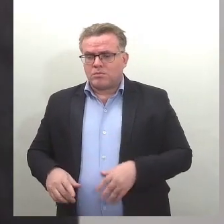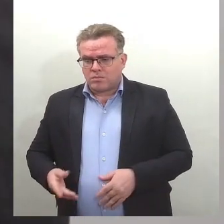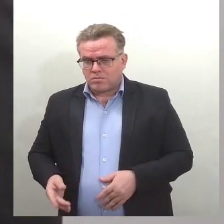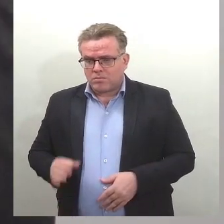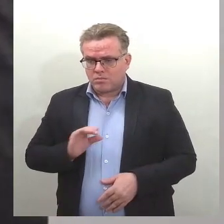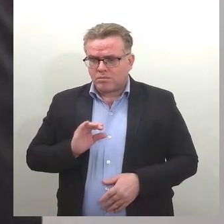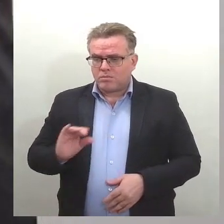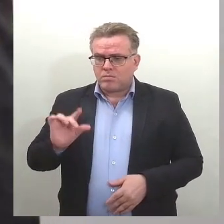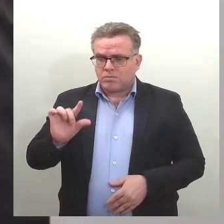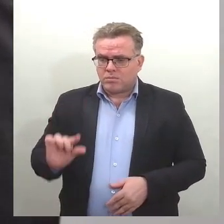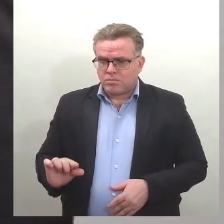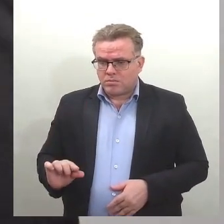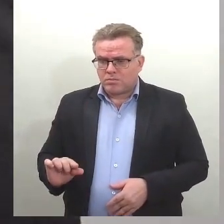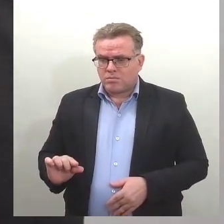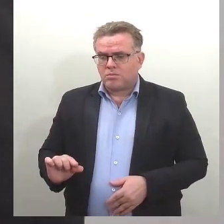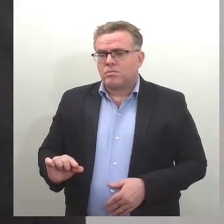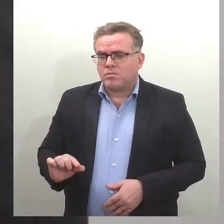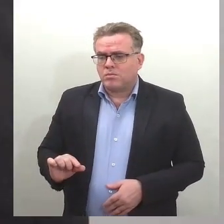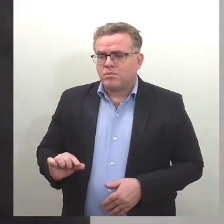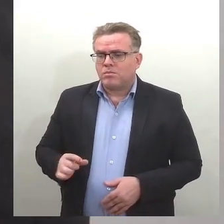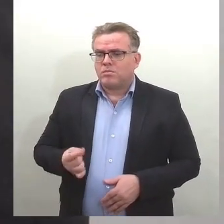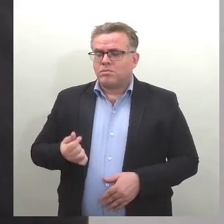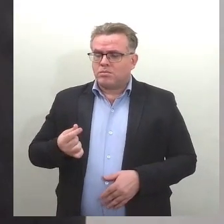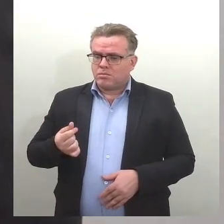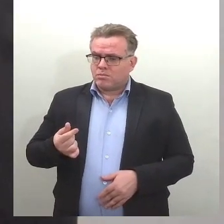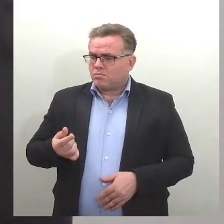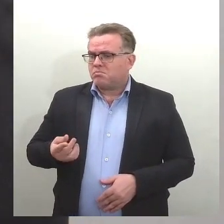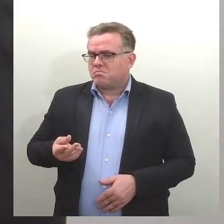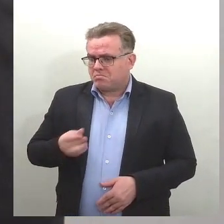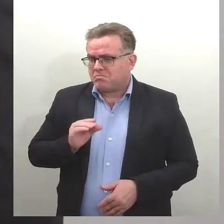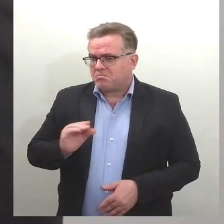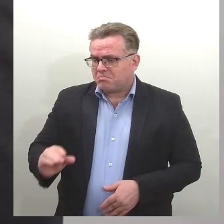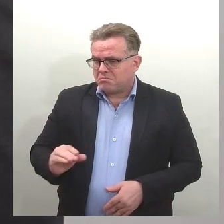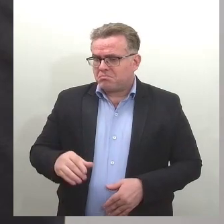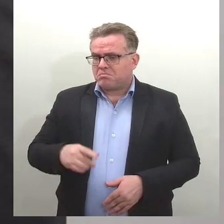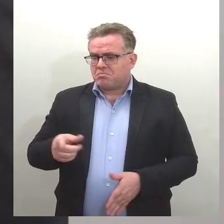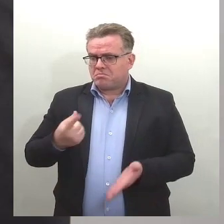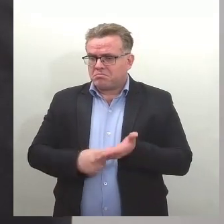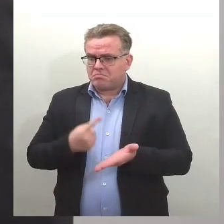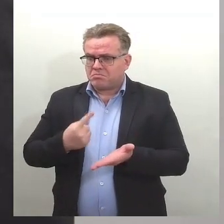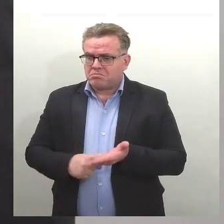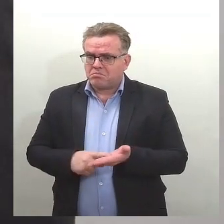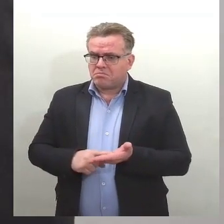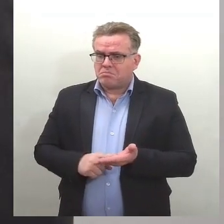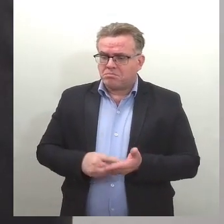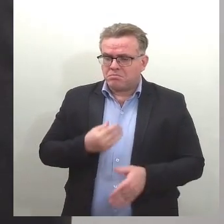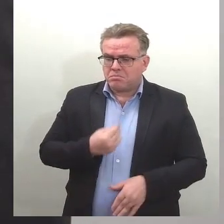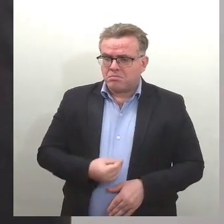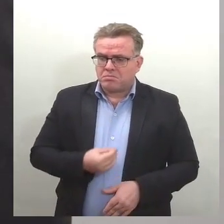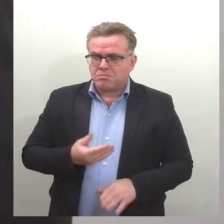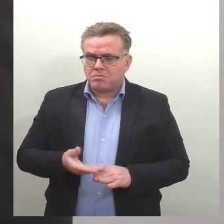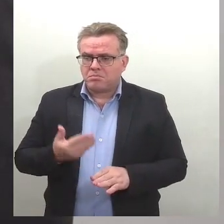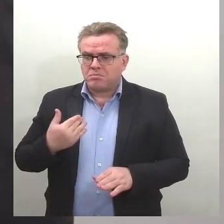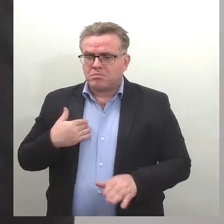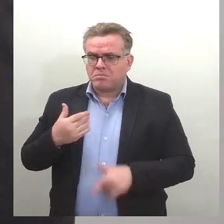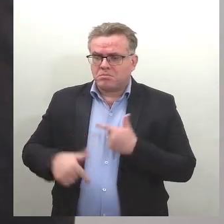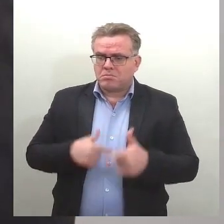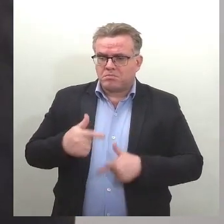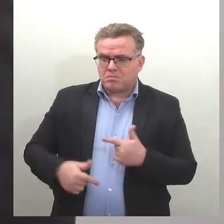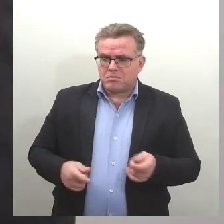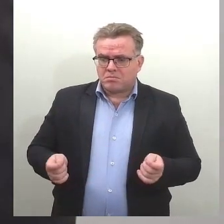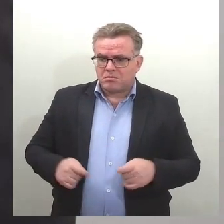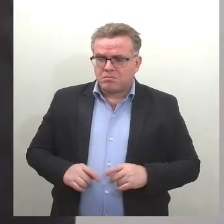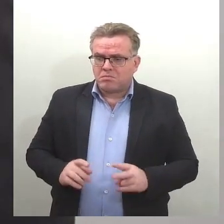desvalorização, as condições, né, que eles ficam, né, antes, né, das apresentações, sem ter um espaço para